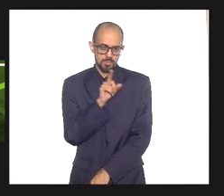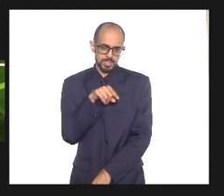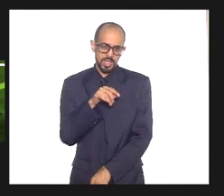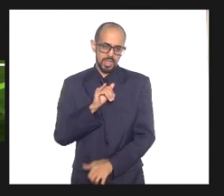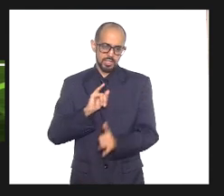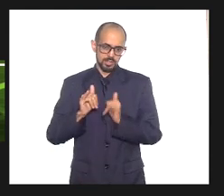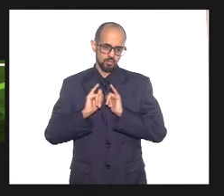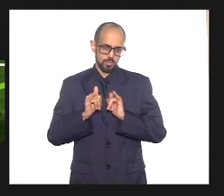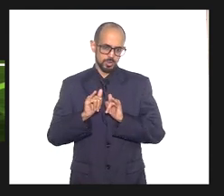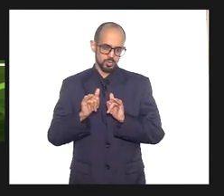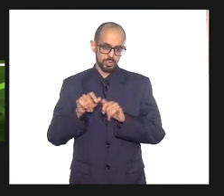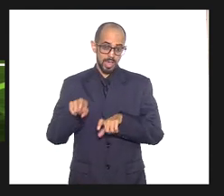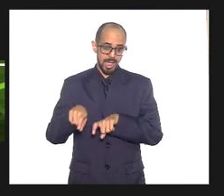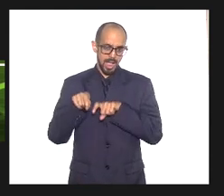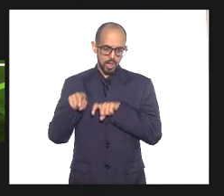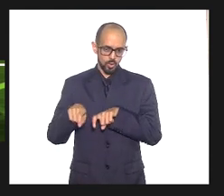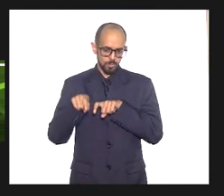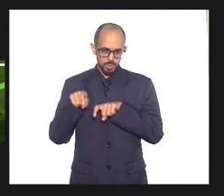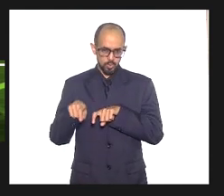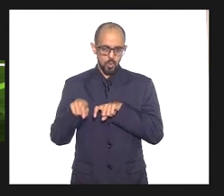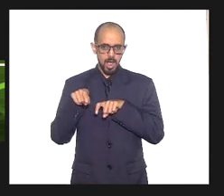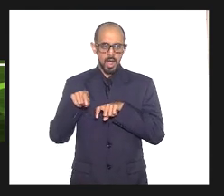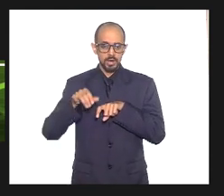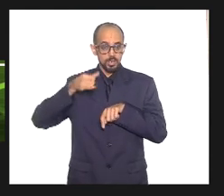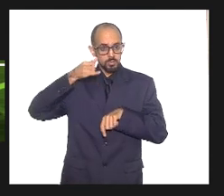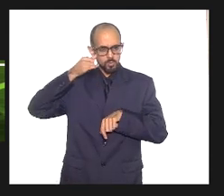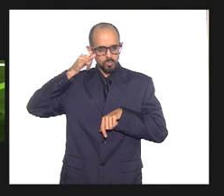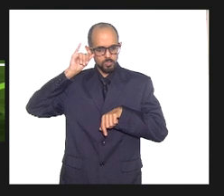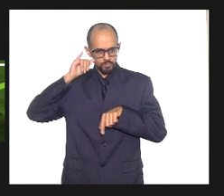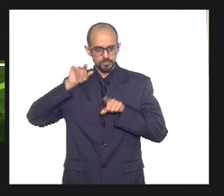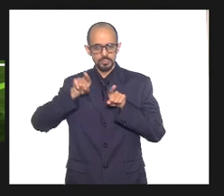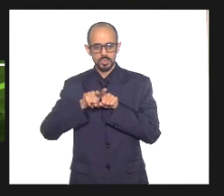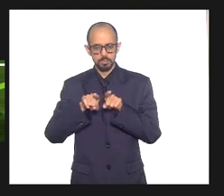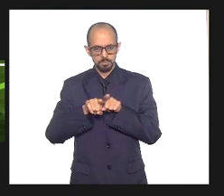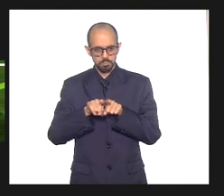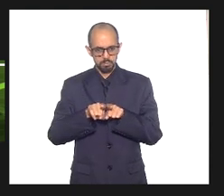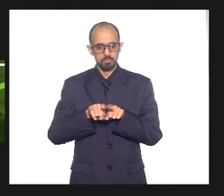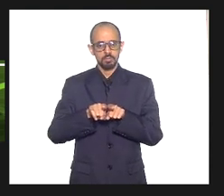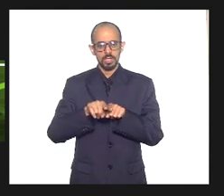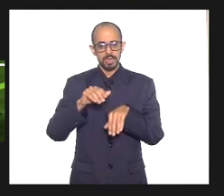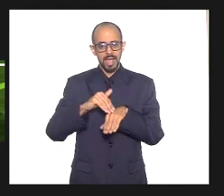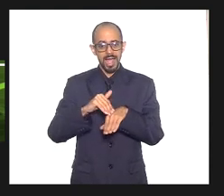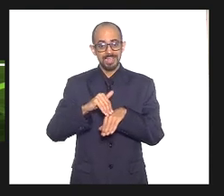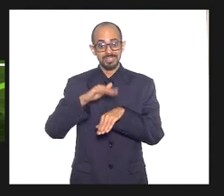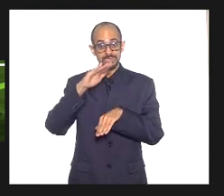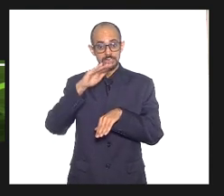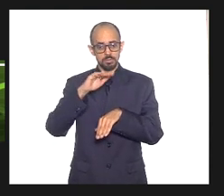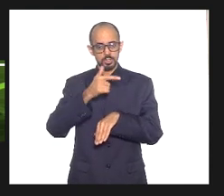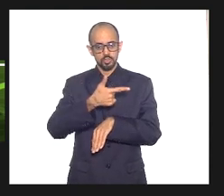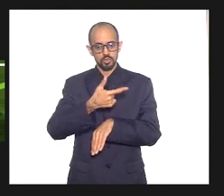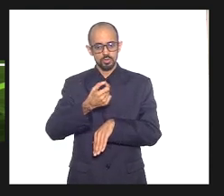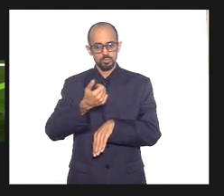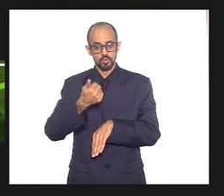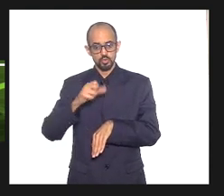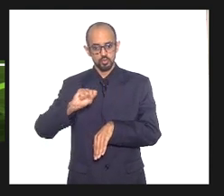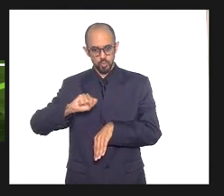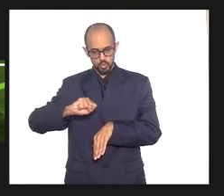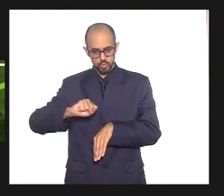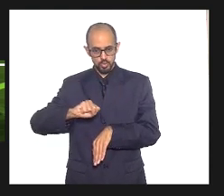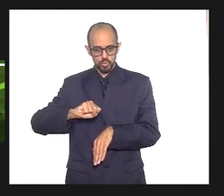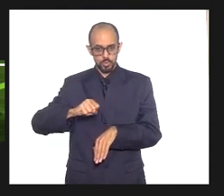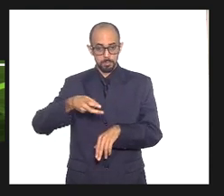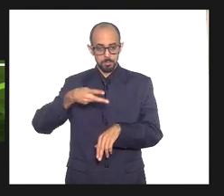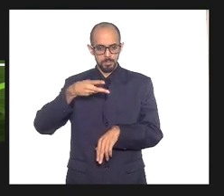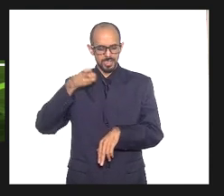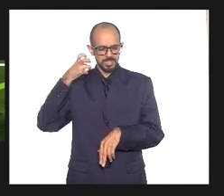é a agropecuária, que cresce, vai acima da base de janeiro de 2018, que está aqui. Percebam